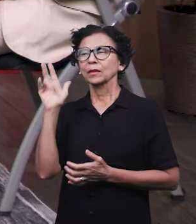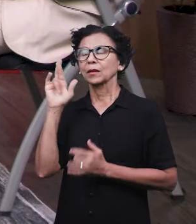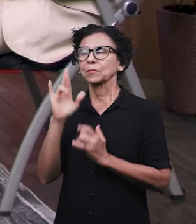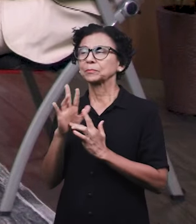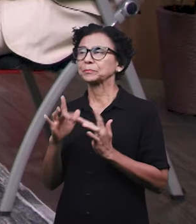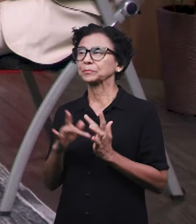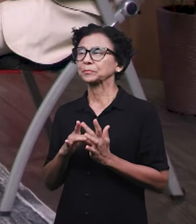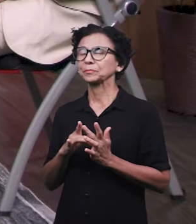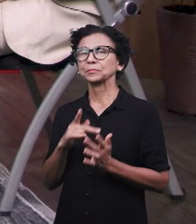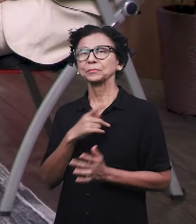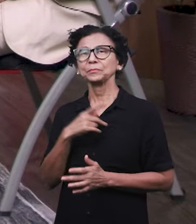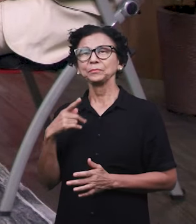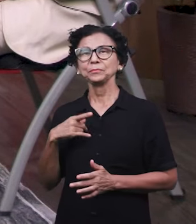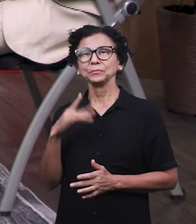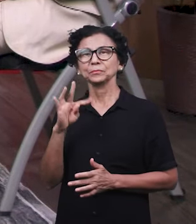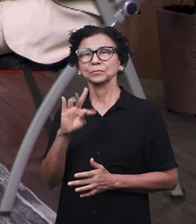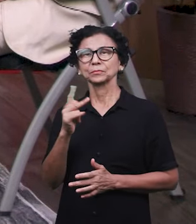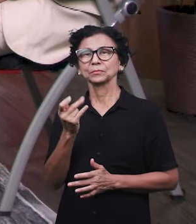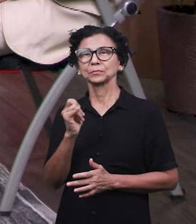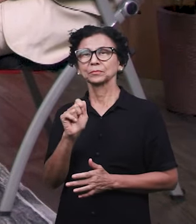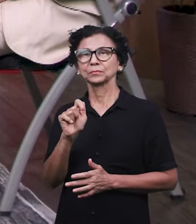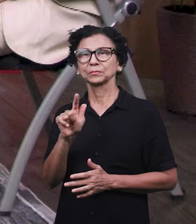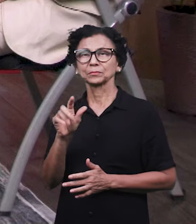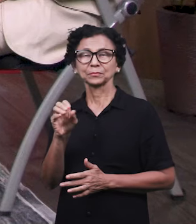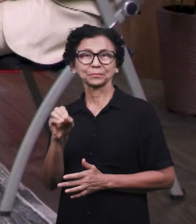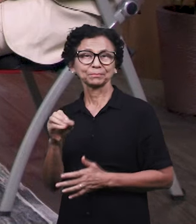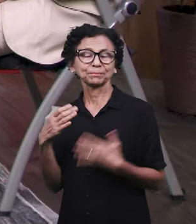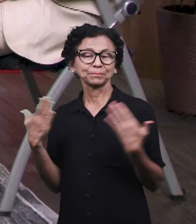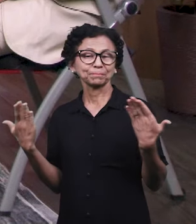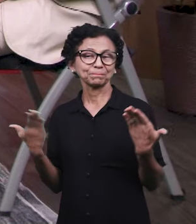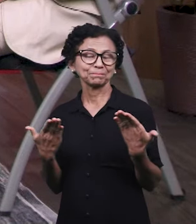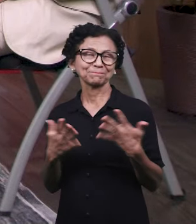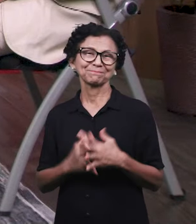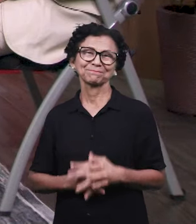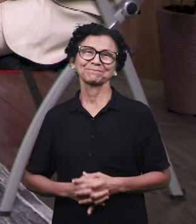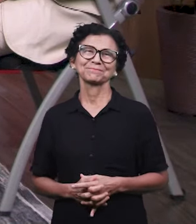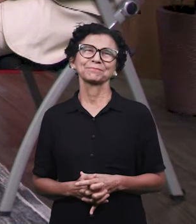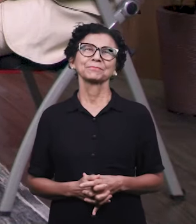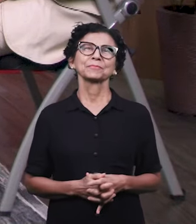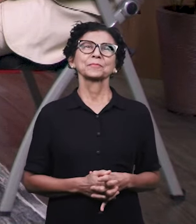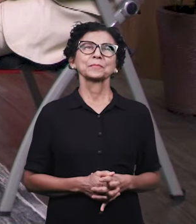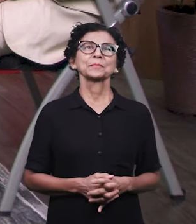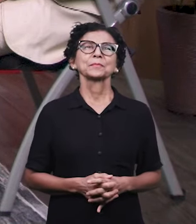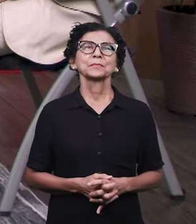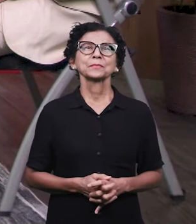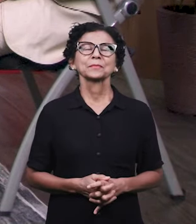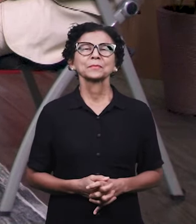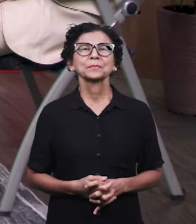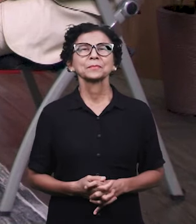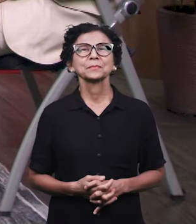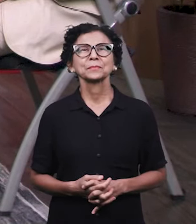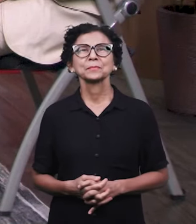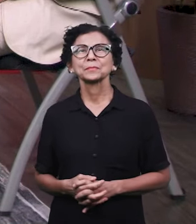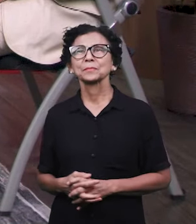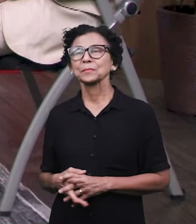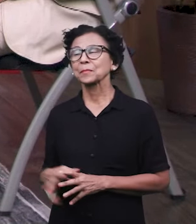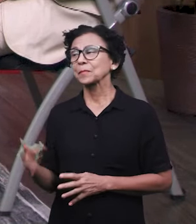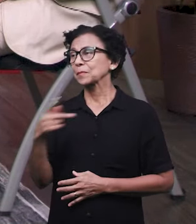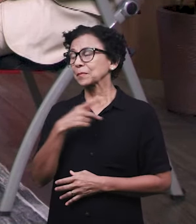todos, os irmãos que estão nos assistindo. E hoje não estamos só com o irmão de Vila Velha, estamos com o Pastor Tiago, que é